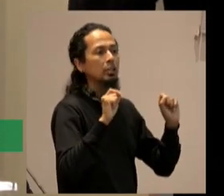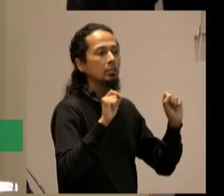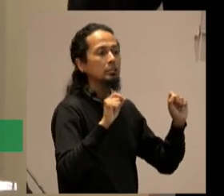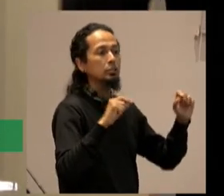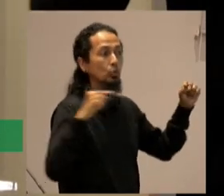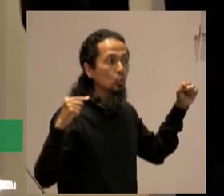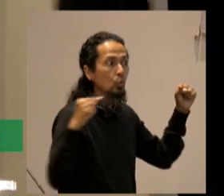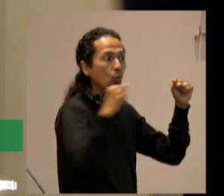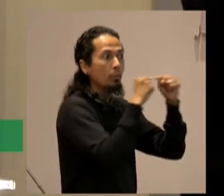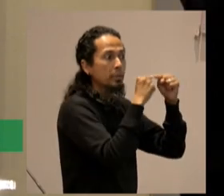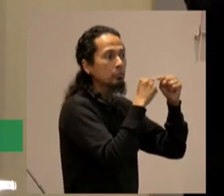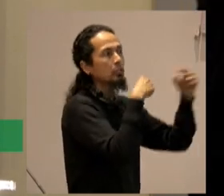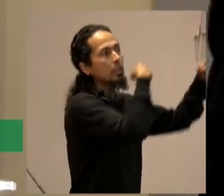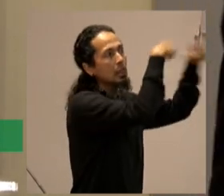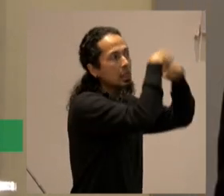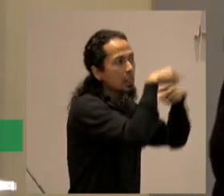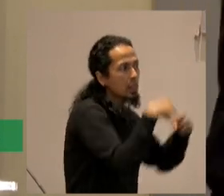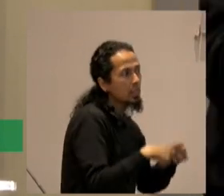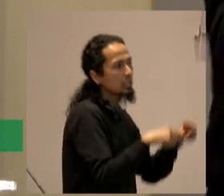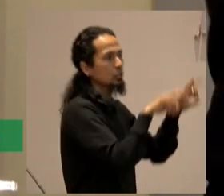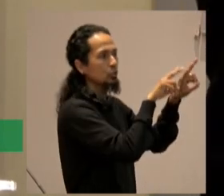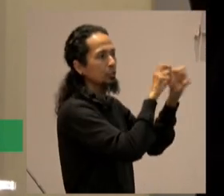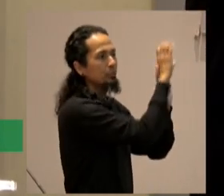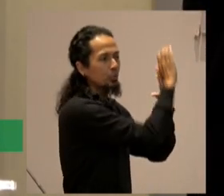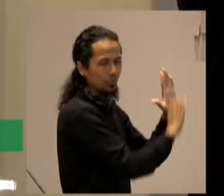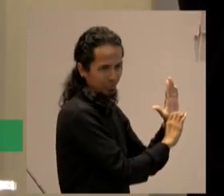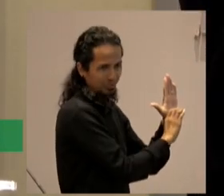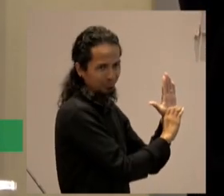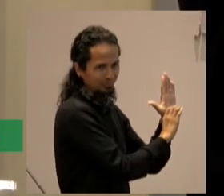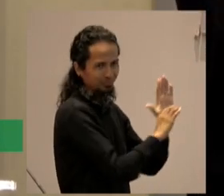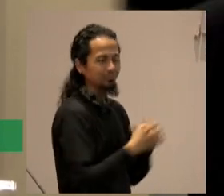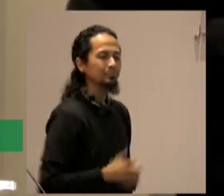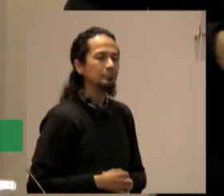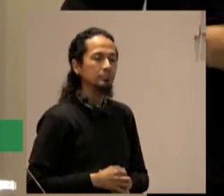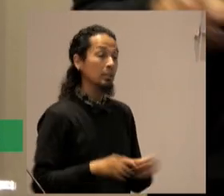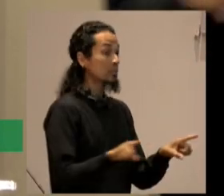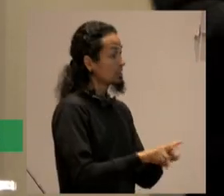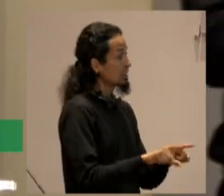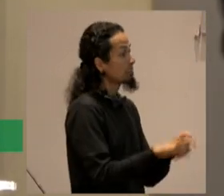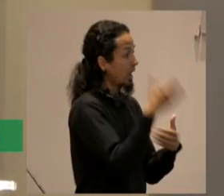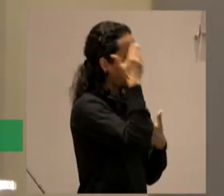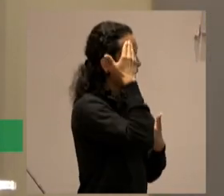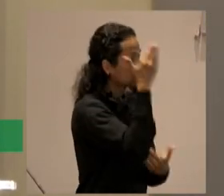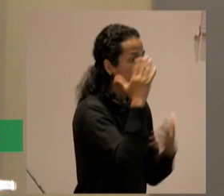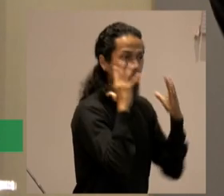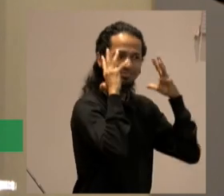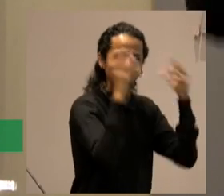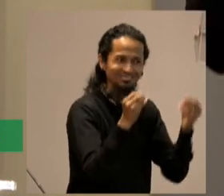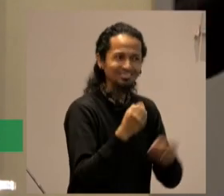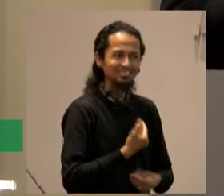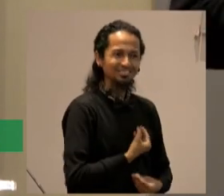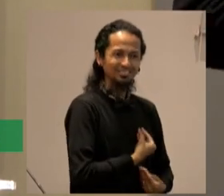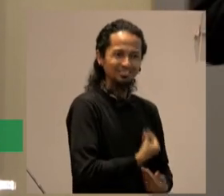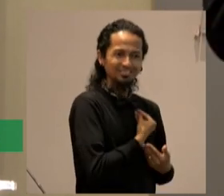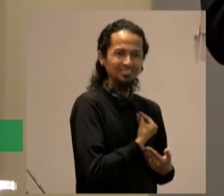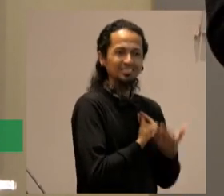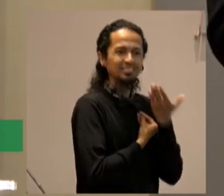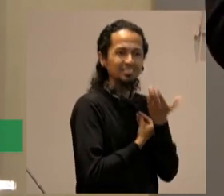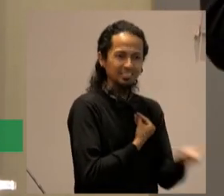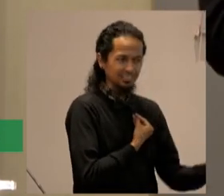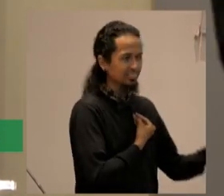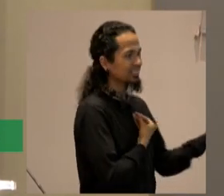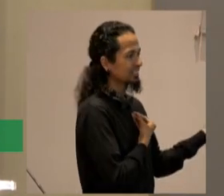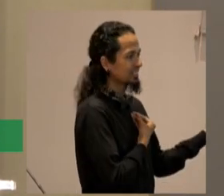discussões curriculares. Desse modo, agradecemos também a presença aqui de todas as pessoas, né? Esperamos que